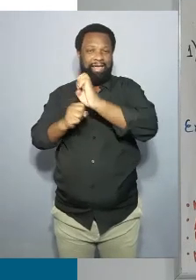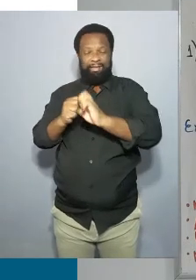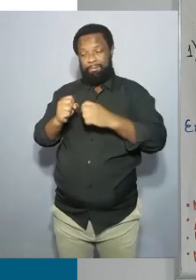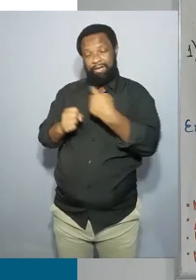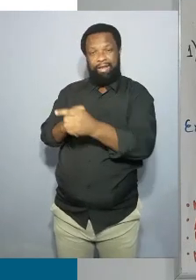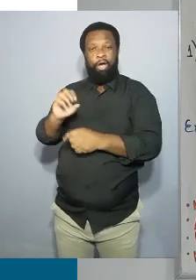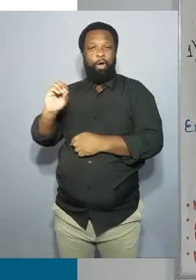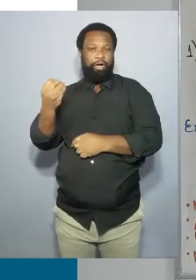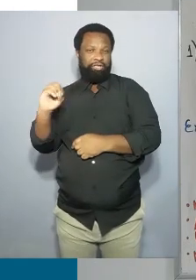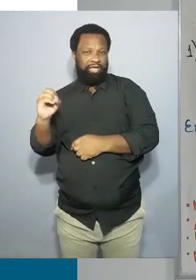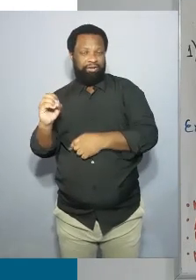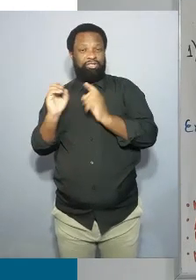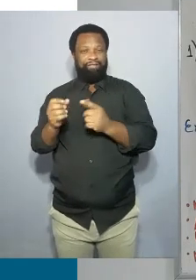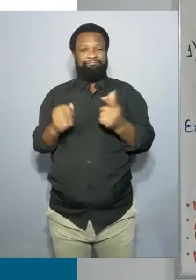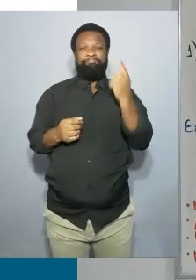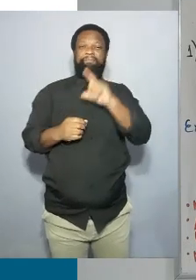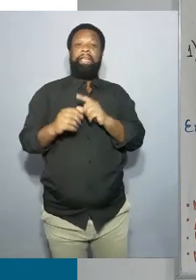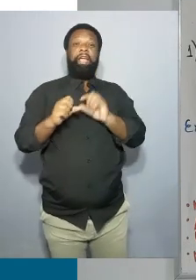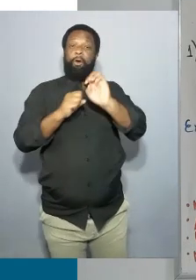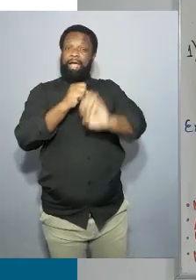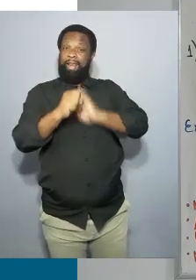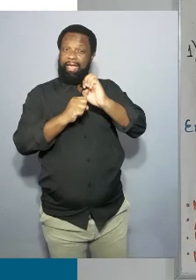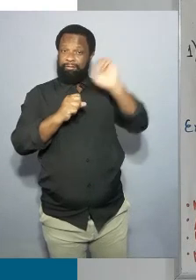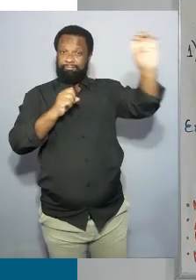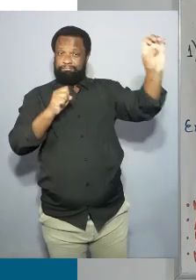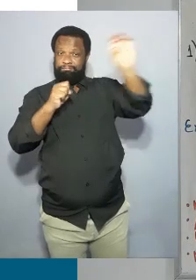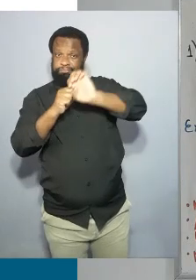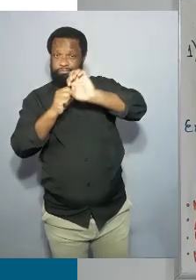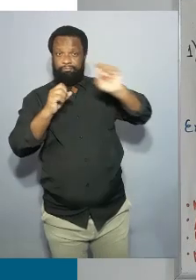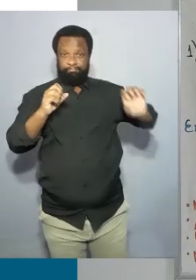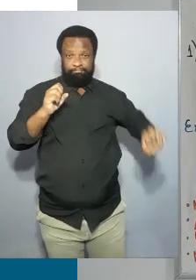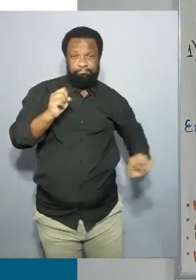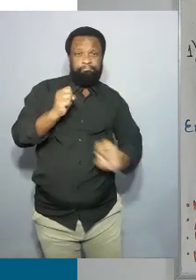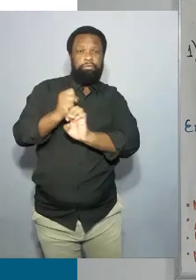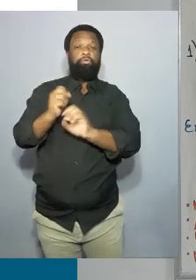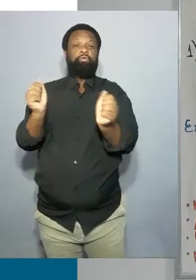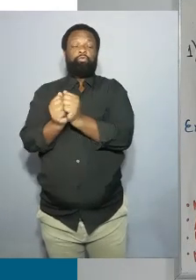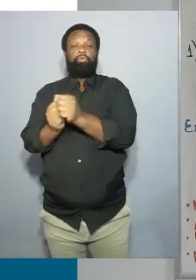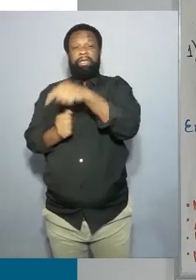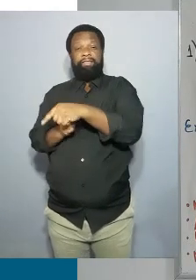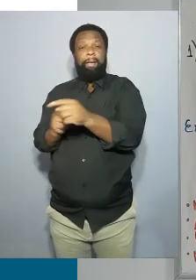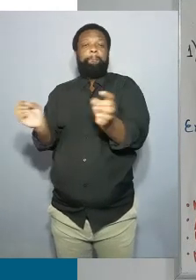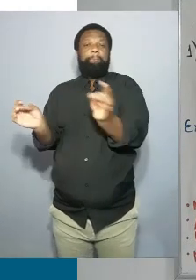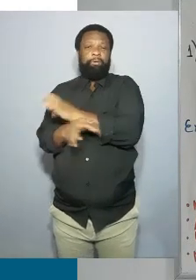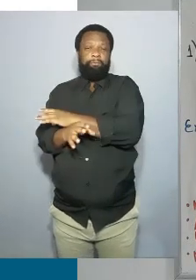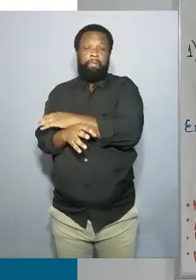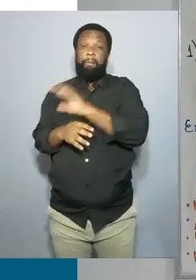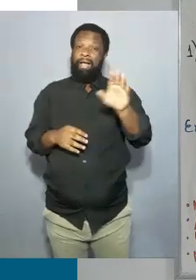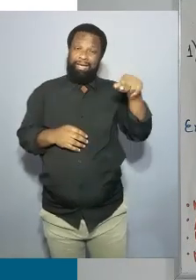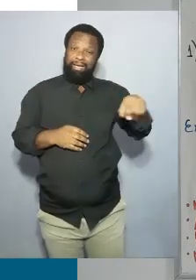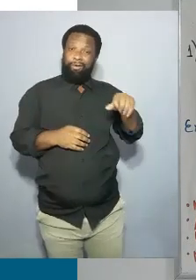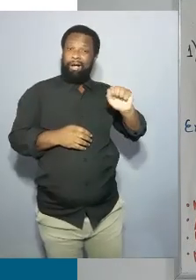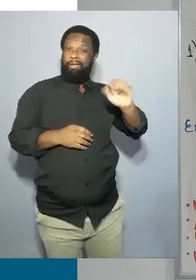oxigênio. Então, esse oxigênio já está recebendo o elétron de cima e o elétron de baixo. Já está estável. Porém, esse alumínio